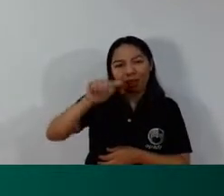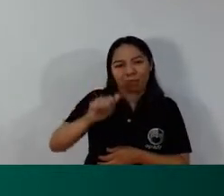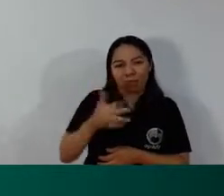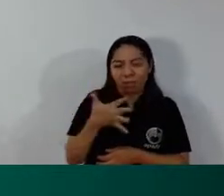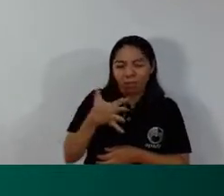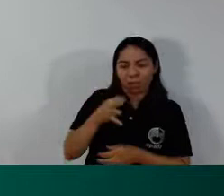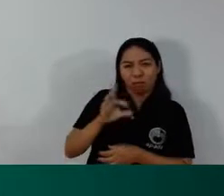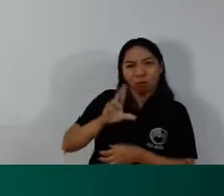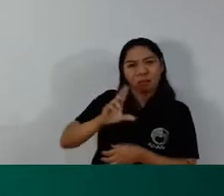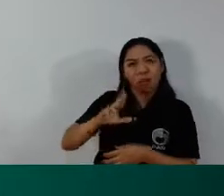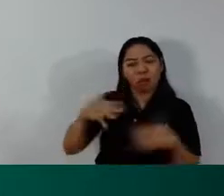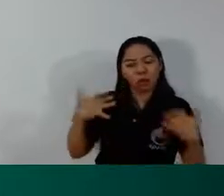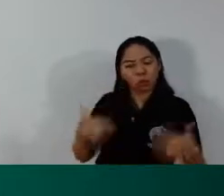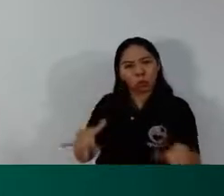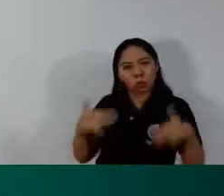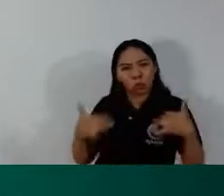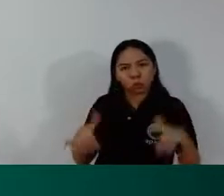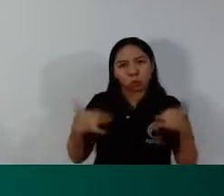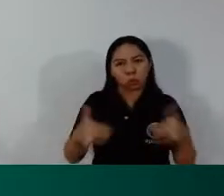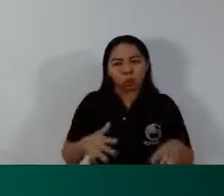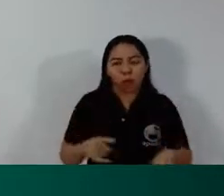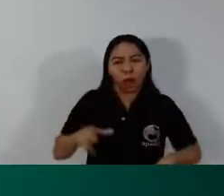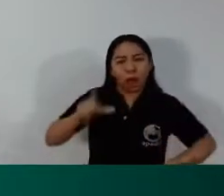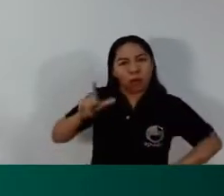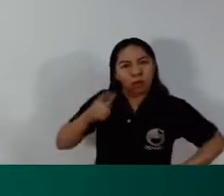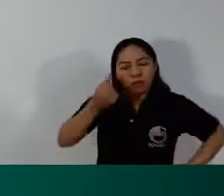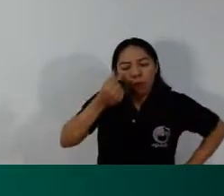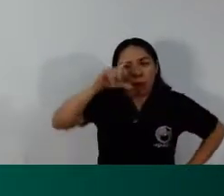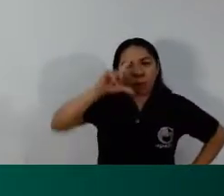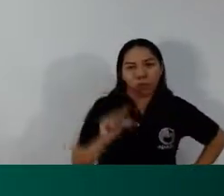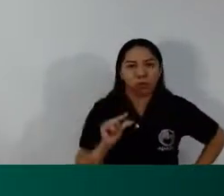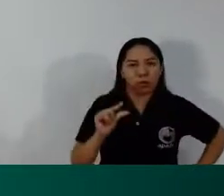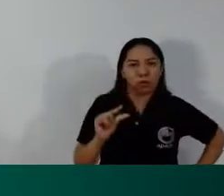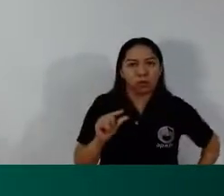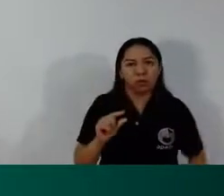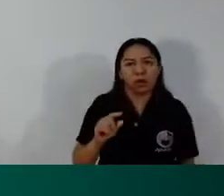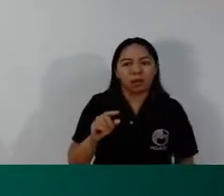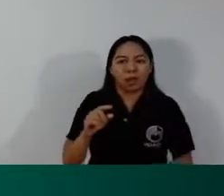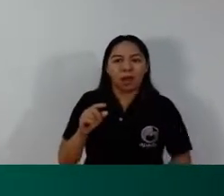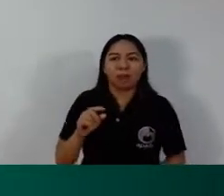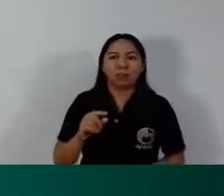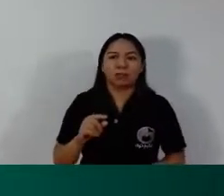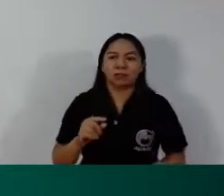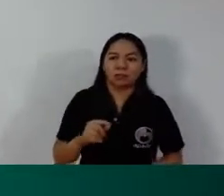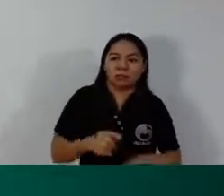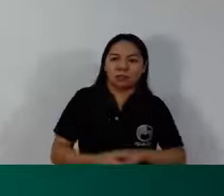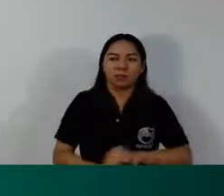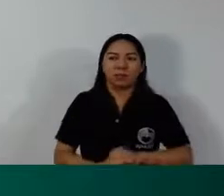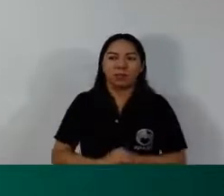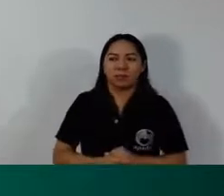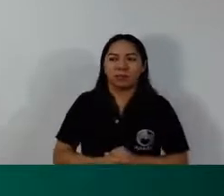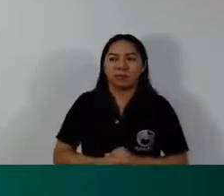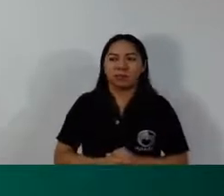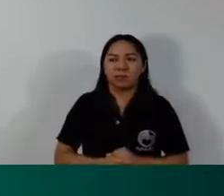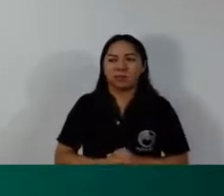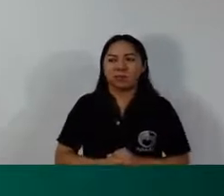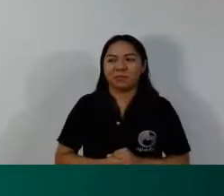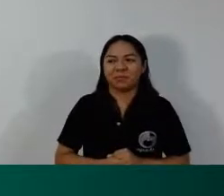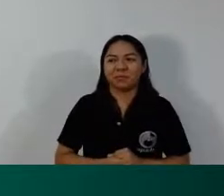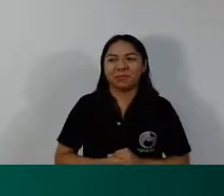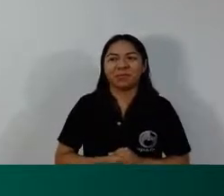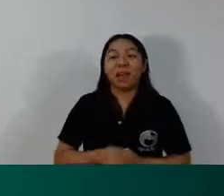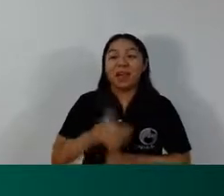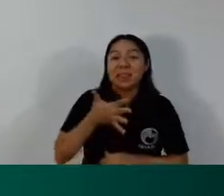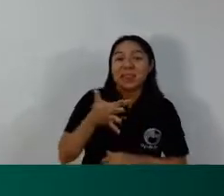outra pessoa não como mais carne de lata não é possível carne de lata os 10